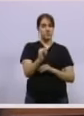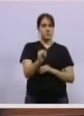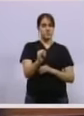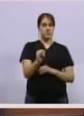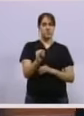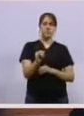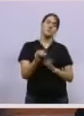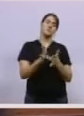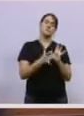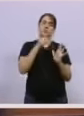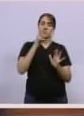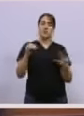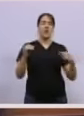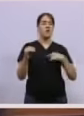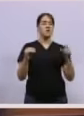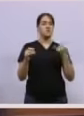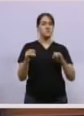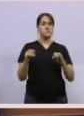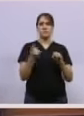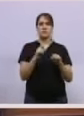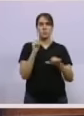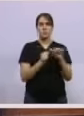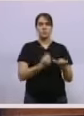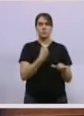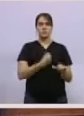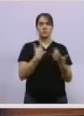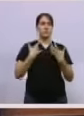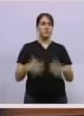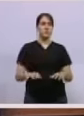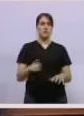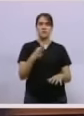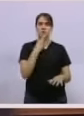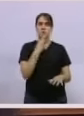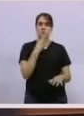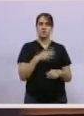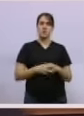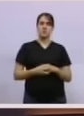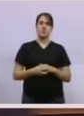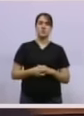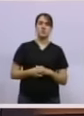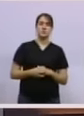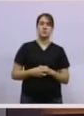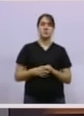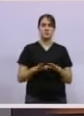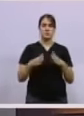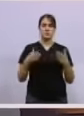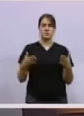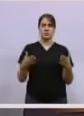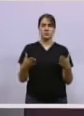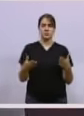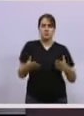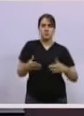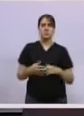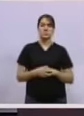para lá, quer saber quem é não? Virão homens do Oriente, do Ocidente, do Norte, do Sul, do Nordeste. E assim, há últimos